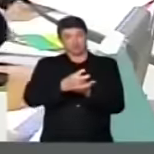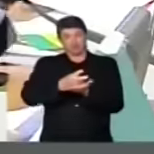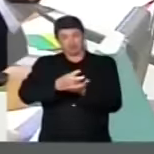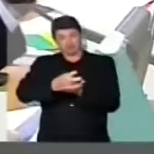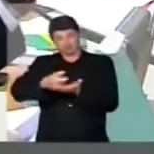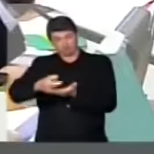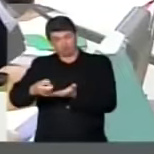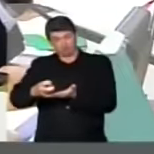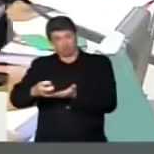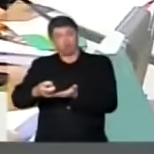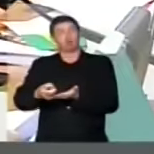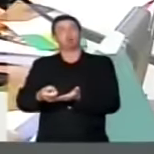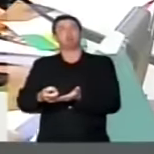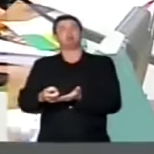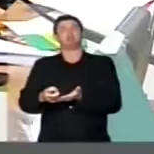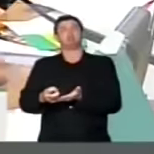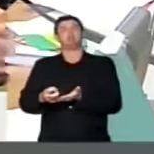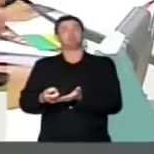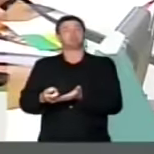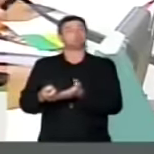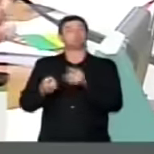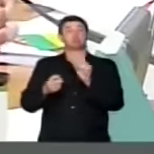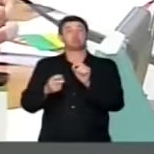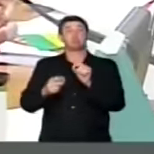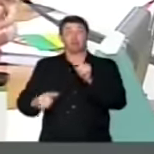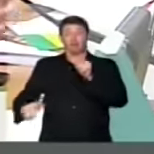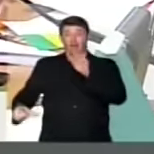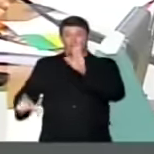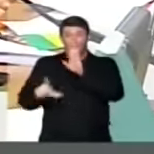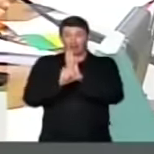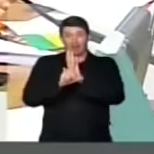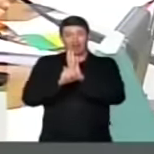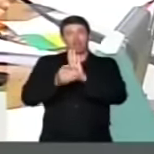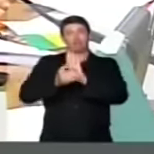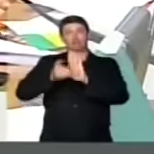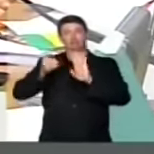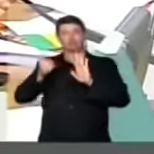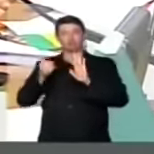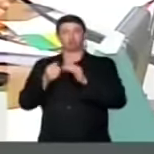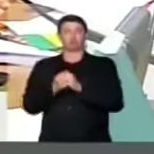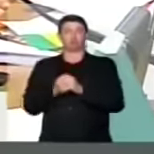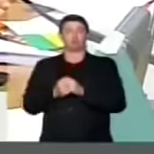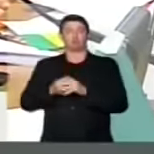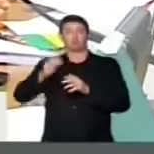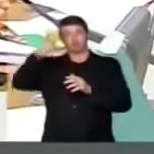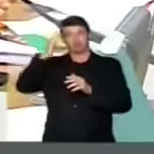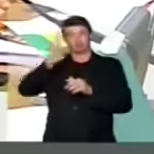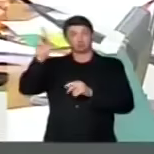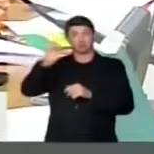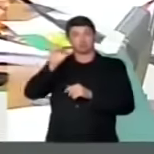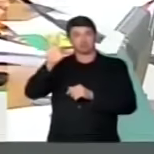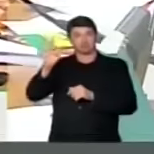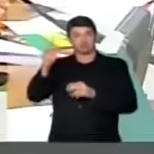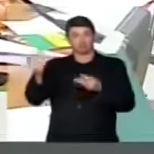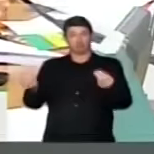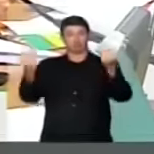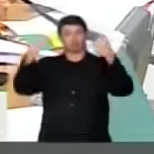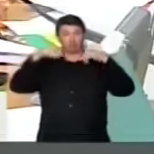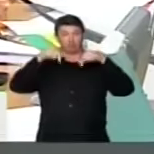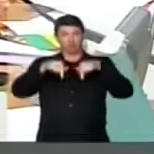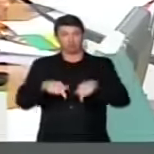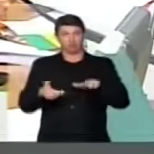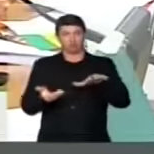é um processo, presidente Rosso, onde a própria legislação retirou a jurisdição do Supremo Tribunal Federal e delegou a esta